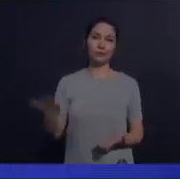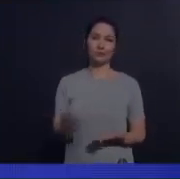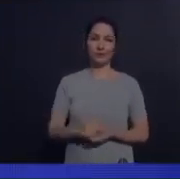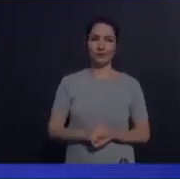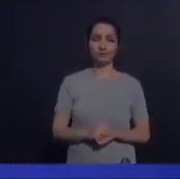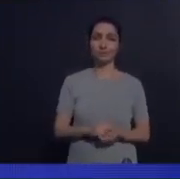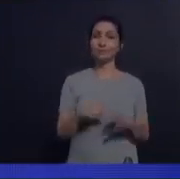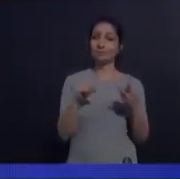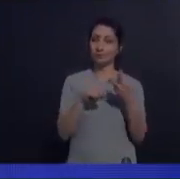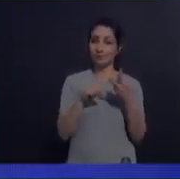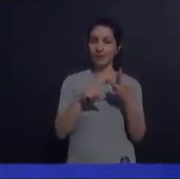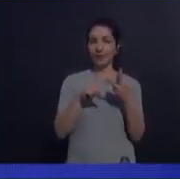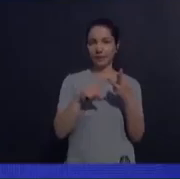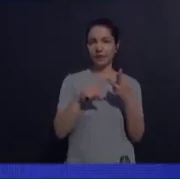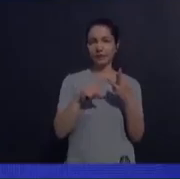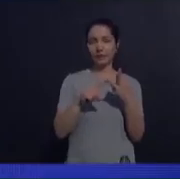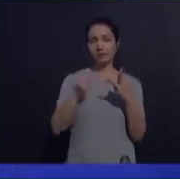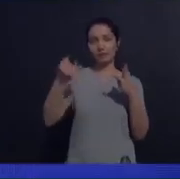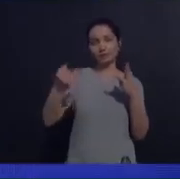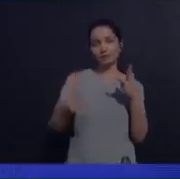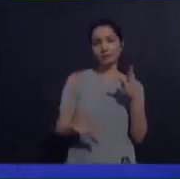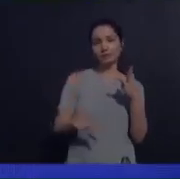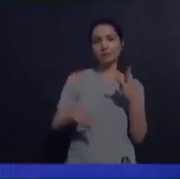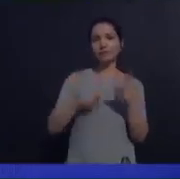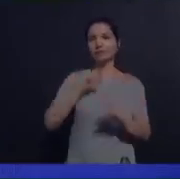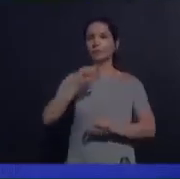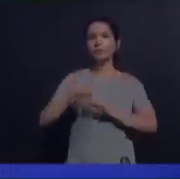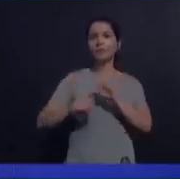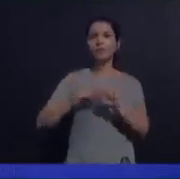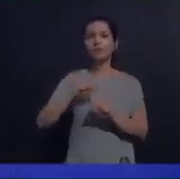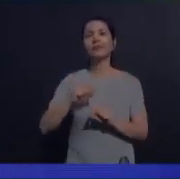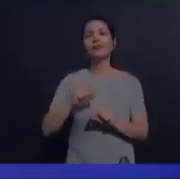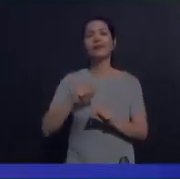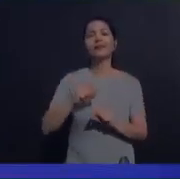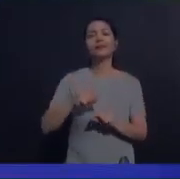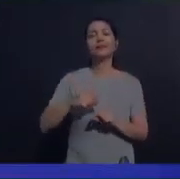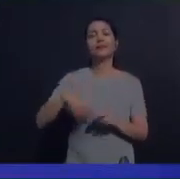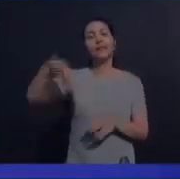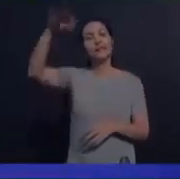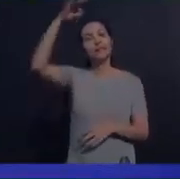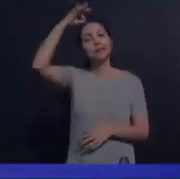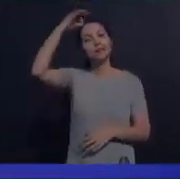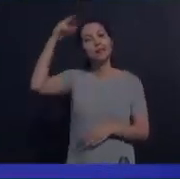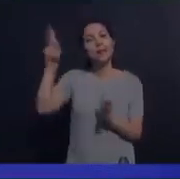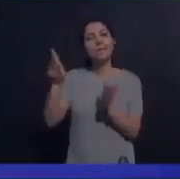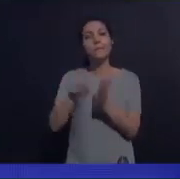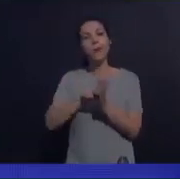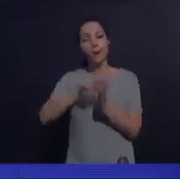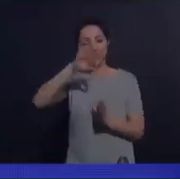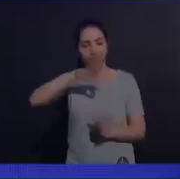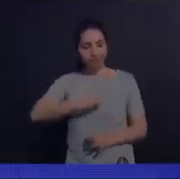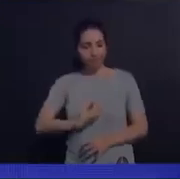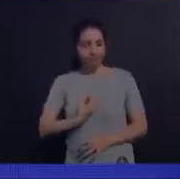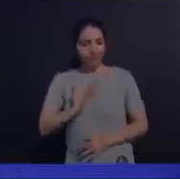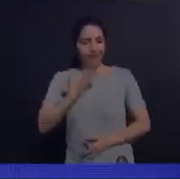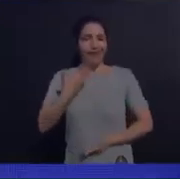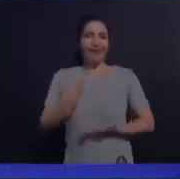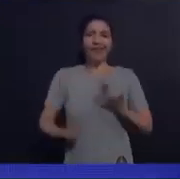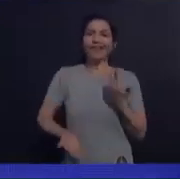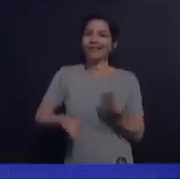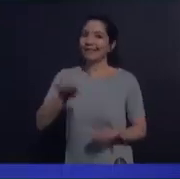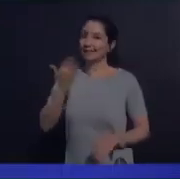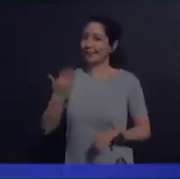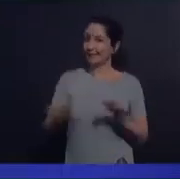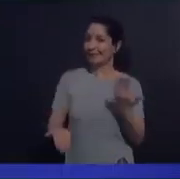E o terceiro que eu quero falar para vocês, é o espírito de equilíbrio. Meu Deus, como